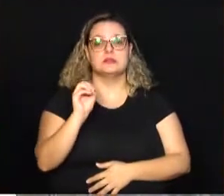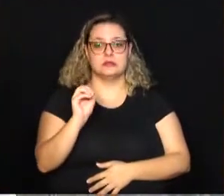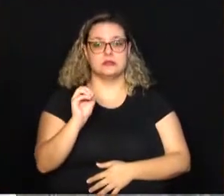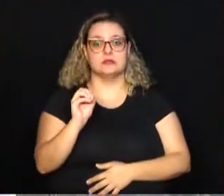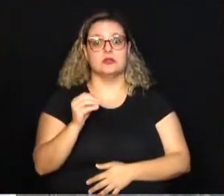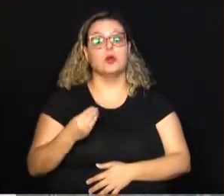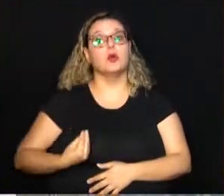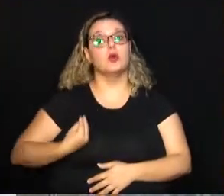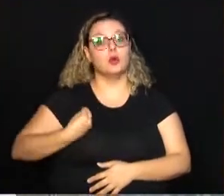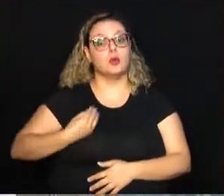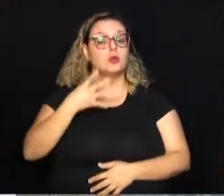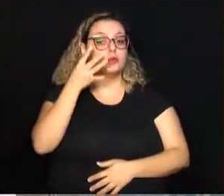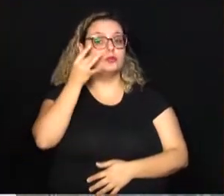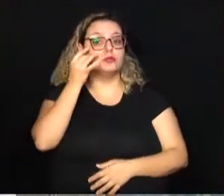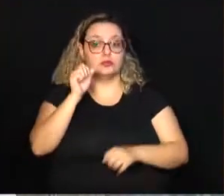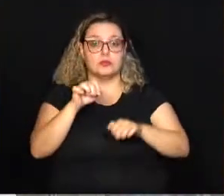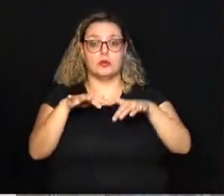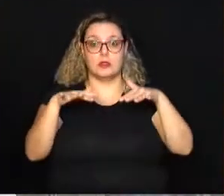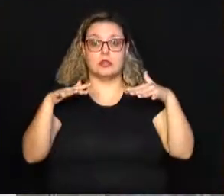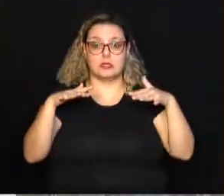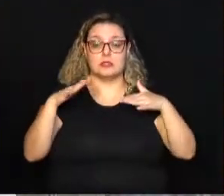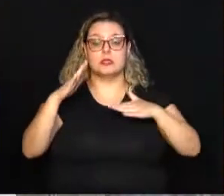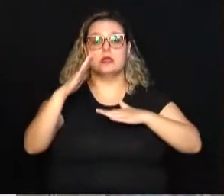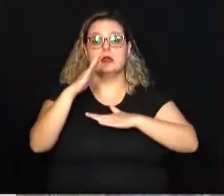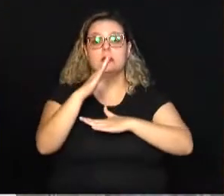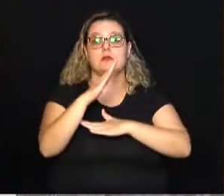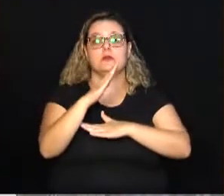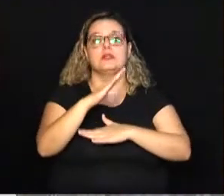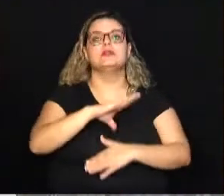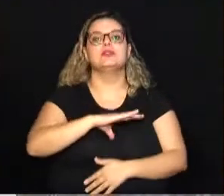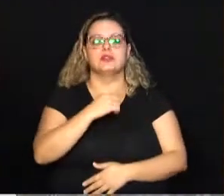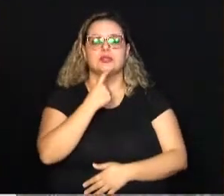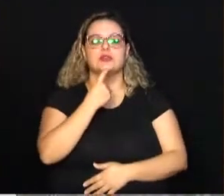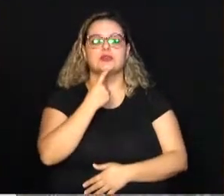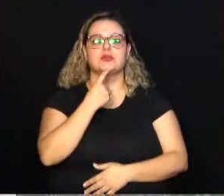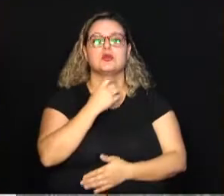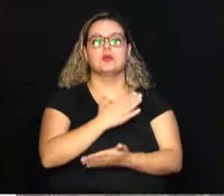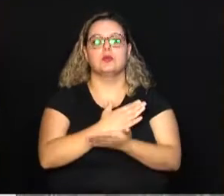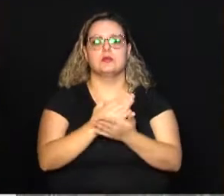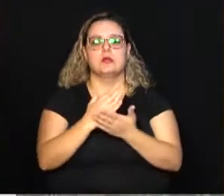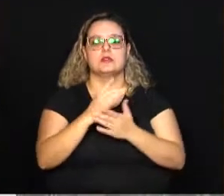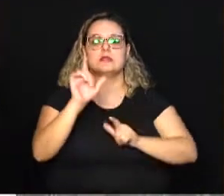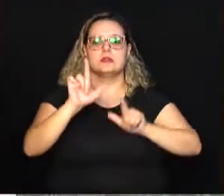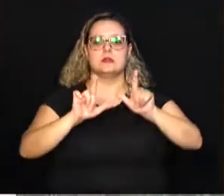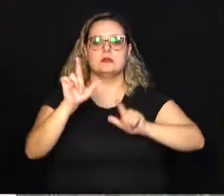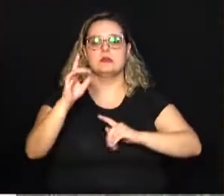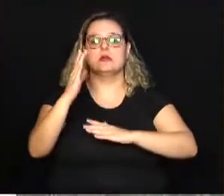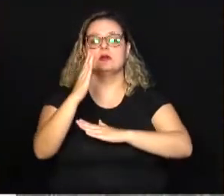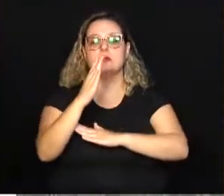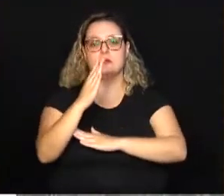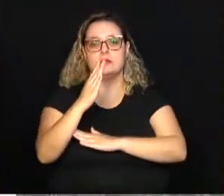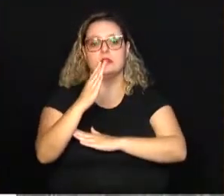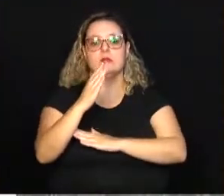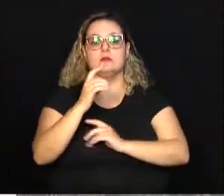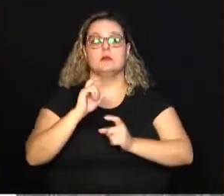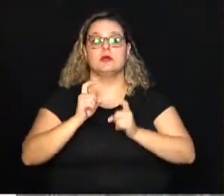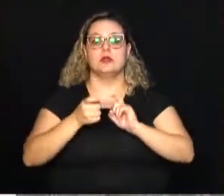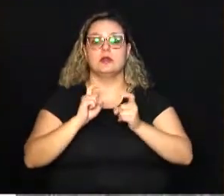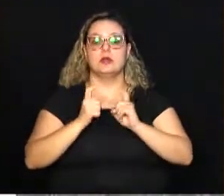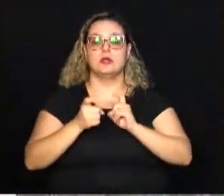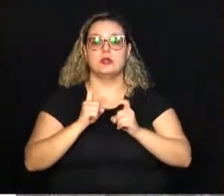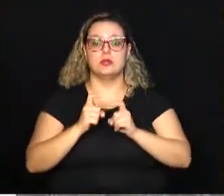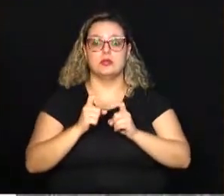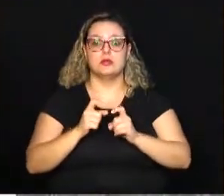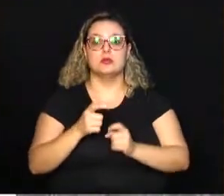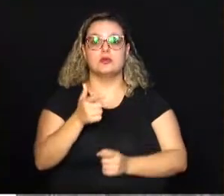ao vivo aqui no plenário da Câmara Municipal. Começa agora a transmissão da TV Câmara Campinas para a reunião da Comissão